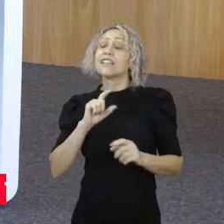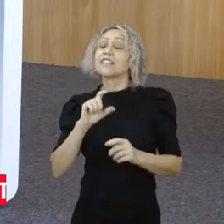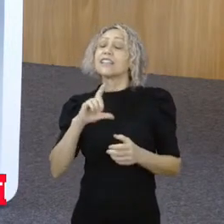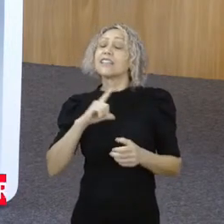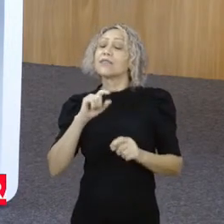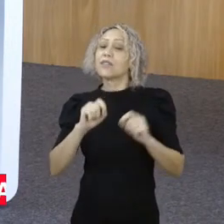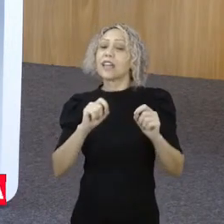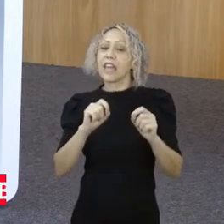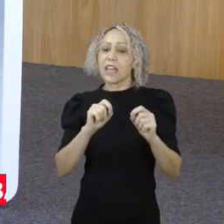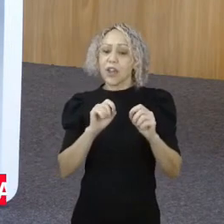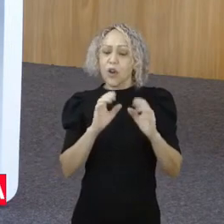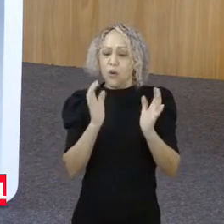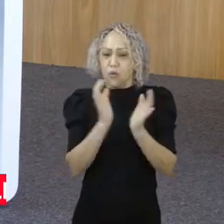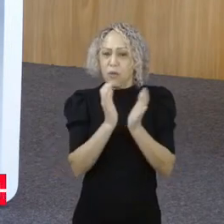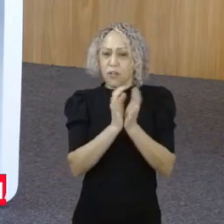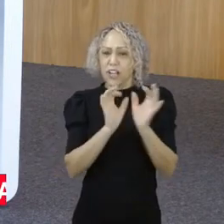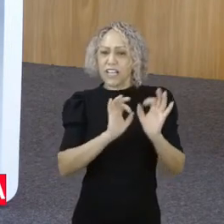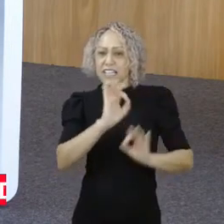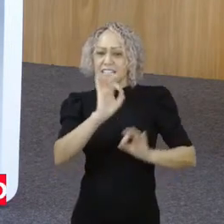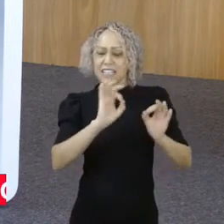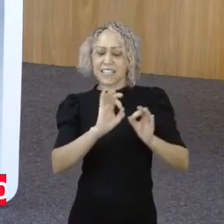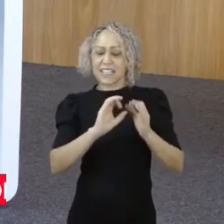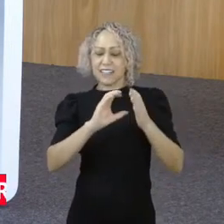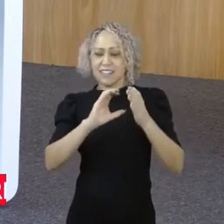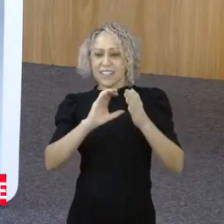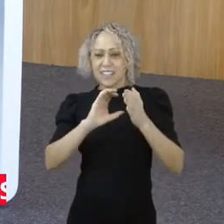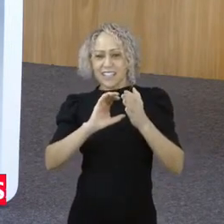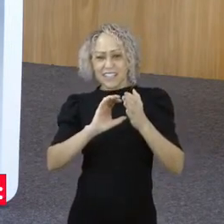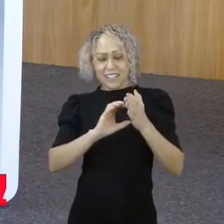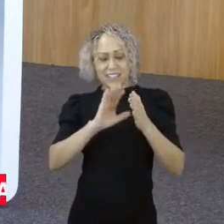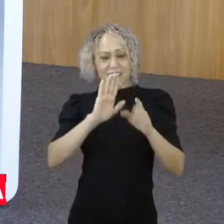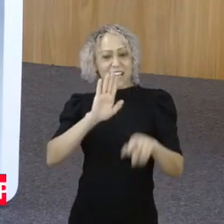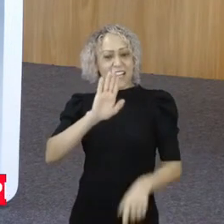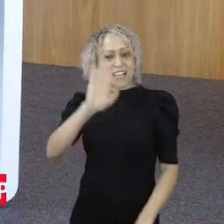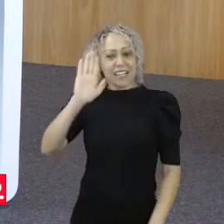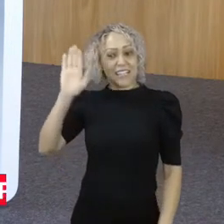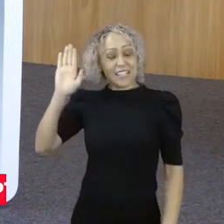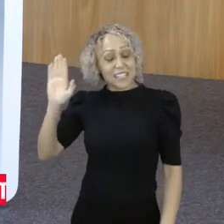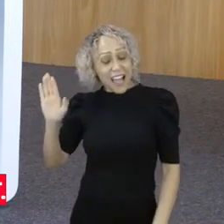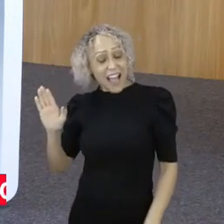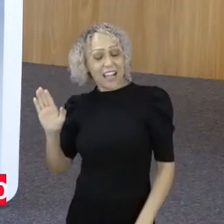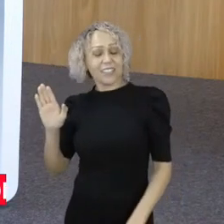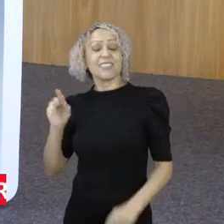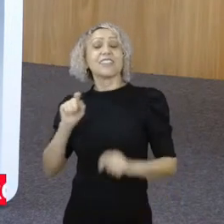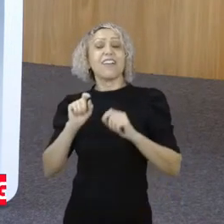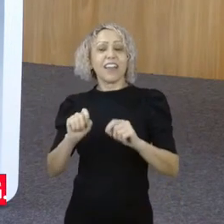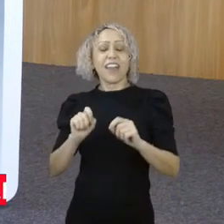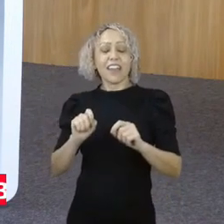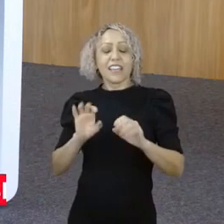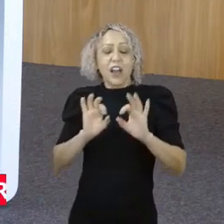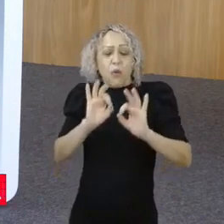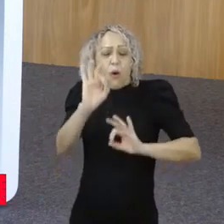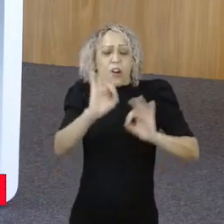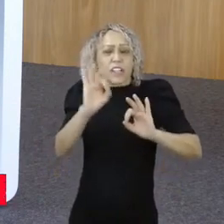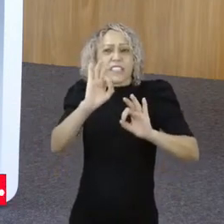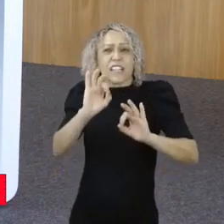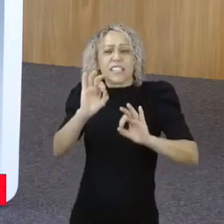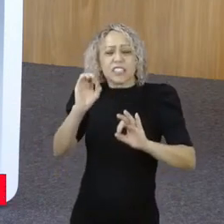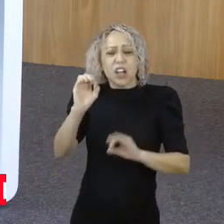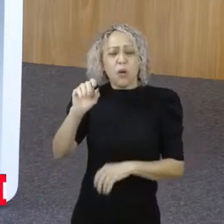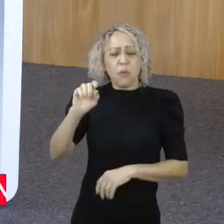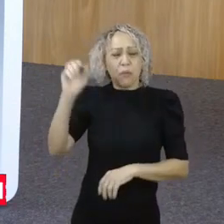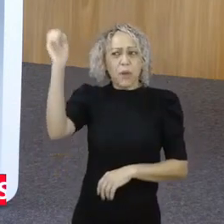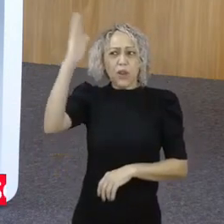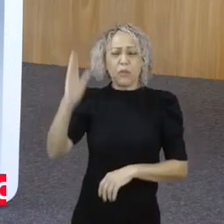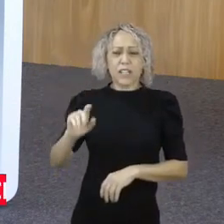das chapas de vereadores e vereadoras também por todo o país. Eu queria que você explicasse para a gente como é que vai funcionar essa